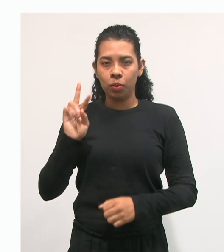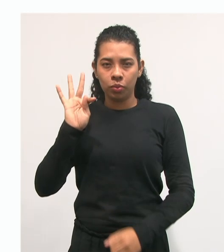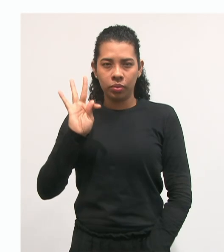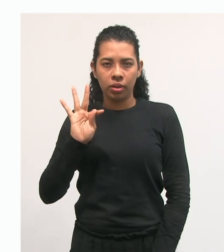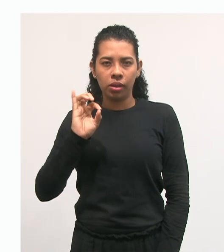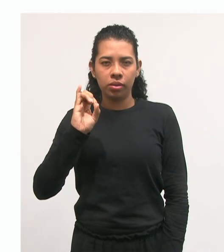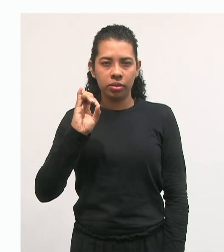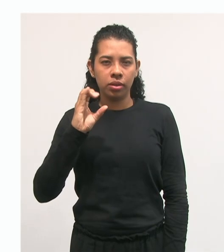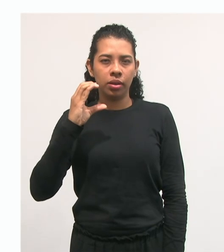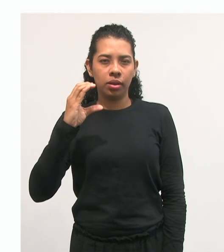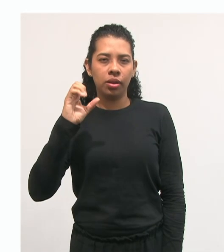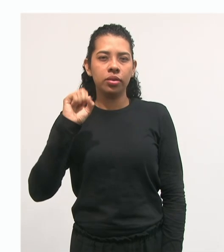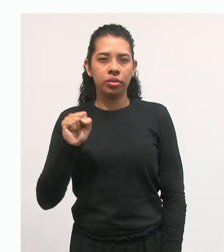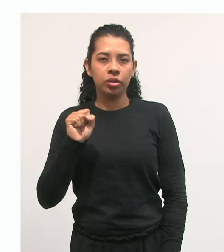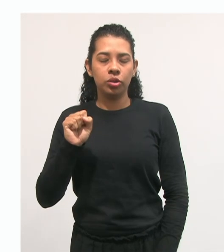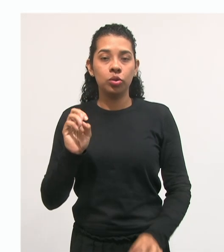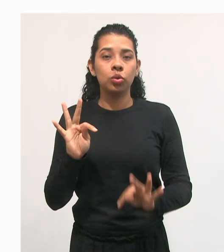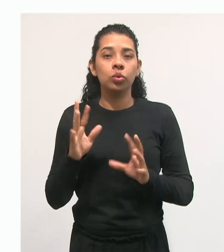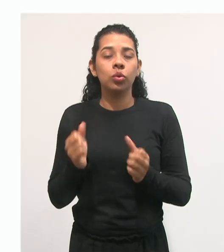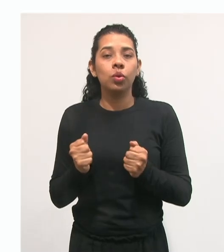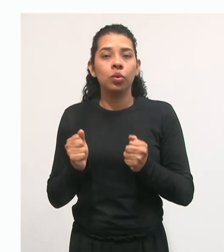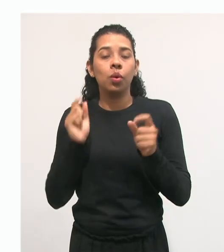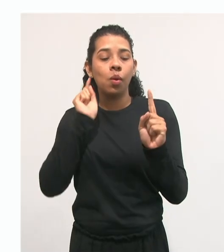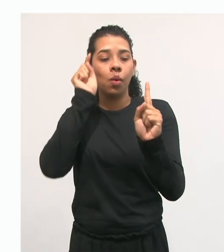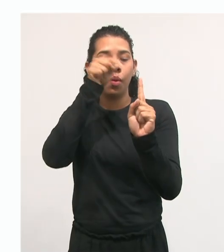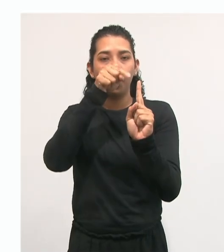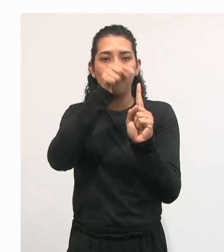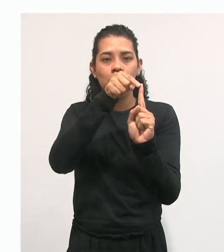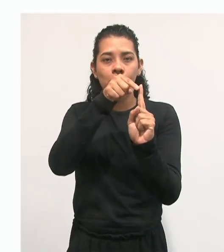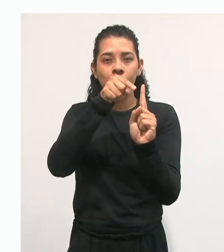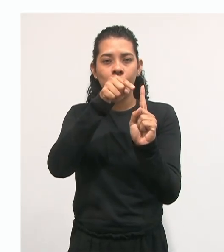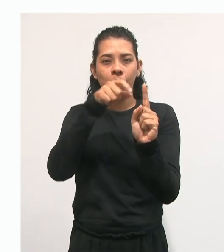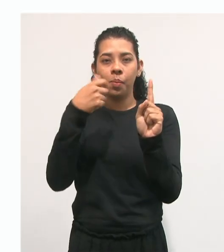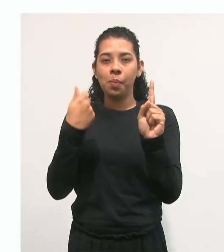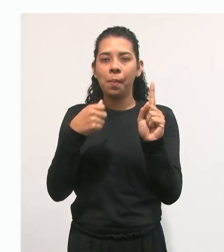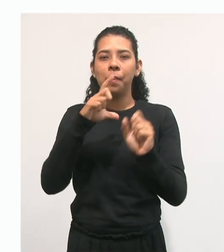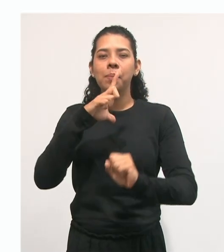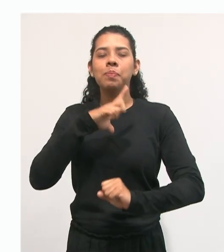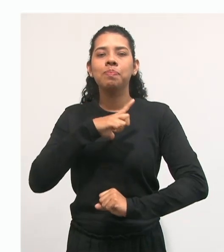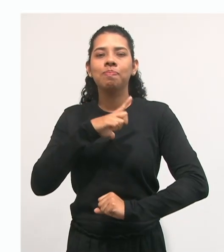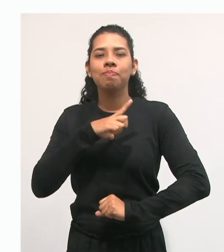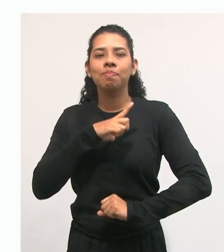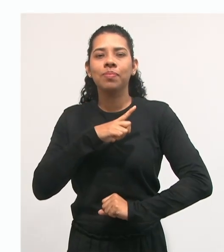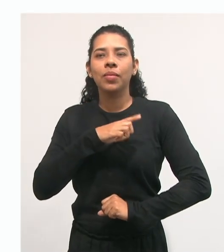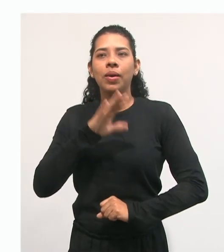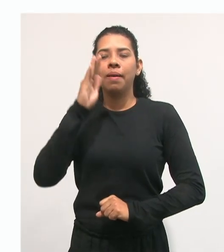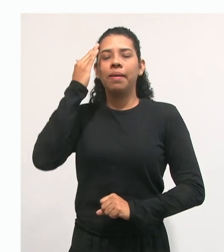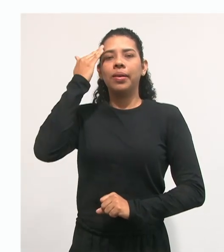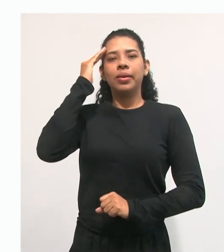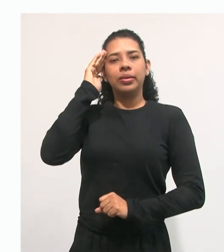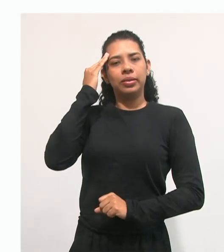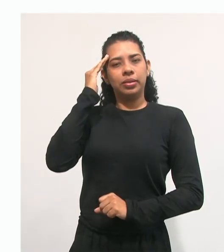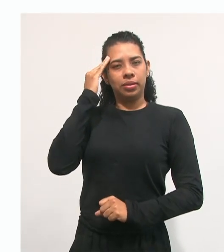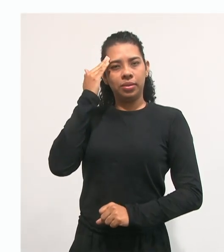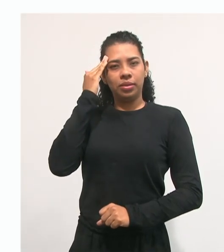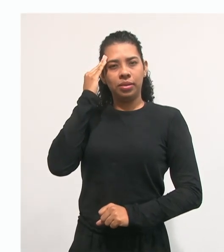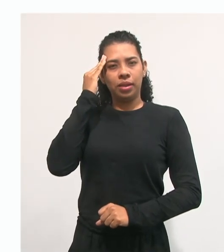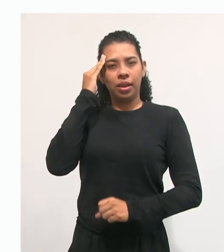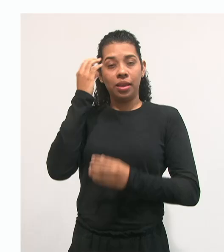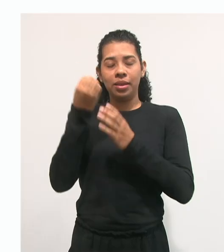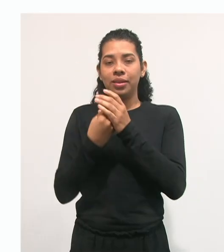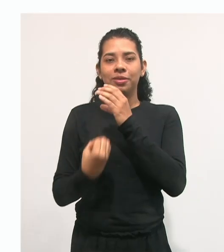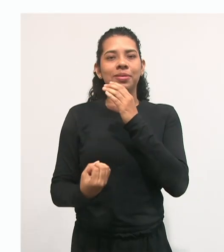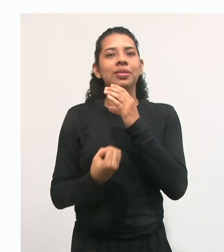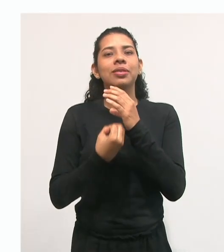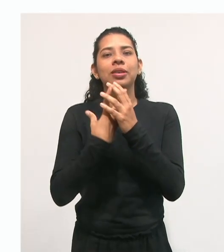TICs. Ele diz que um dos objetivos que o aluno deve ter é compreender, utilizar e